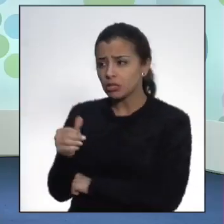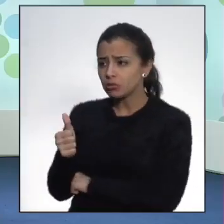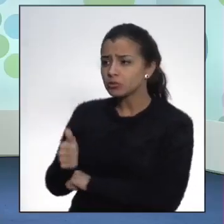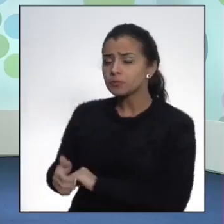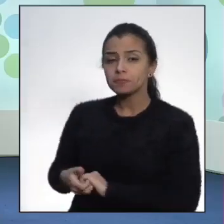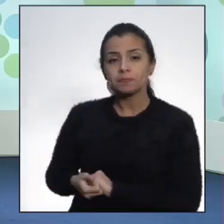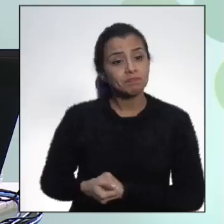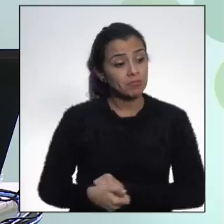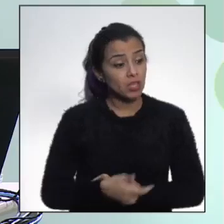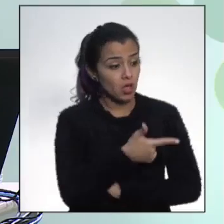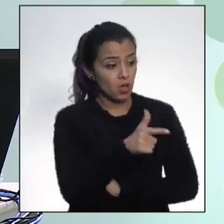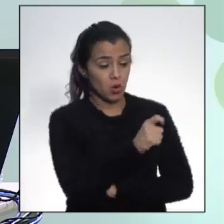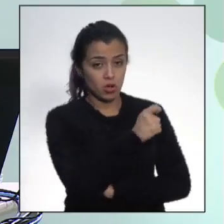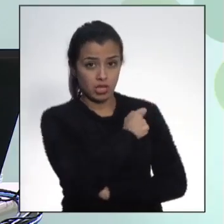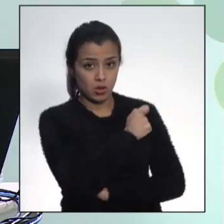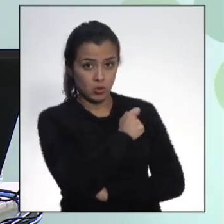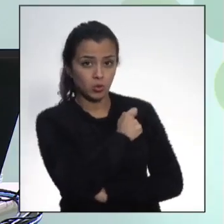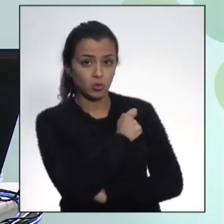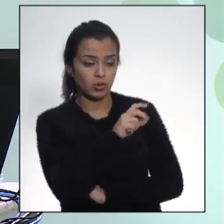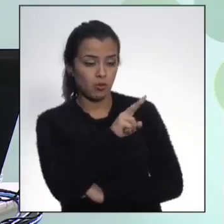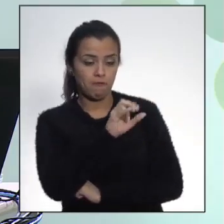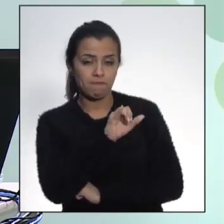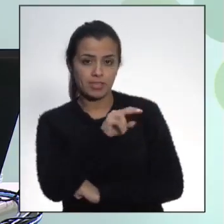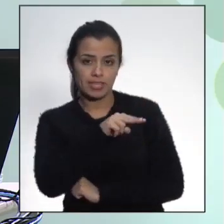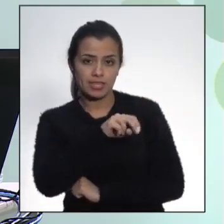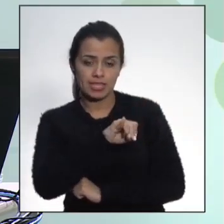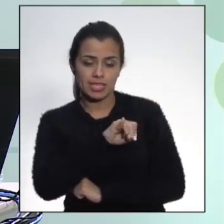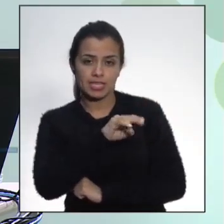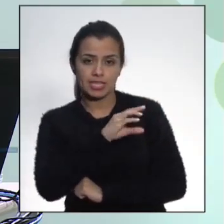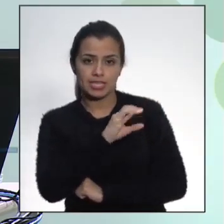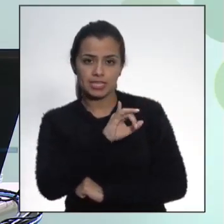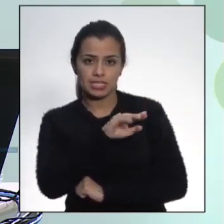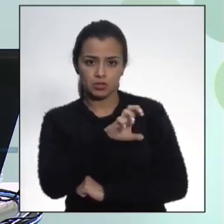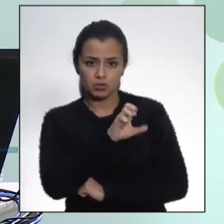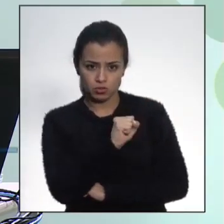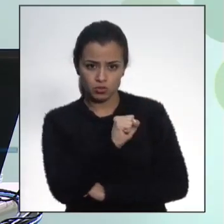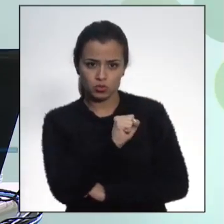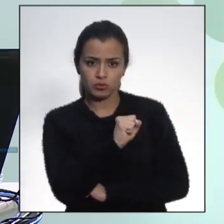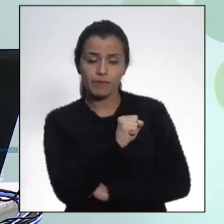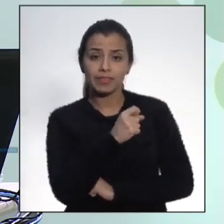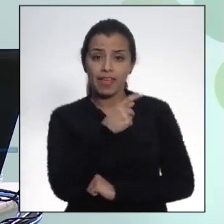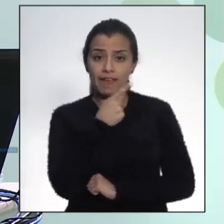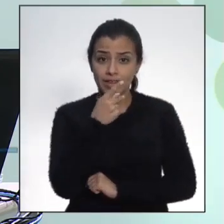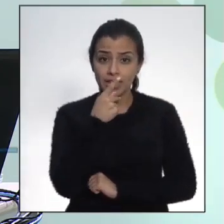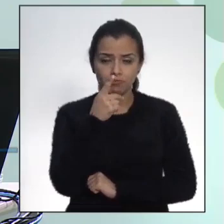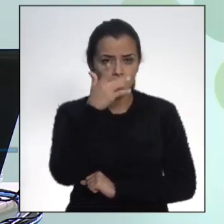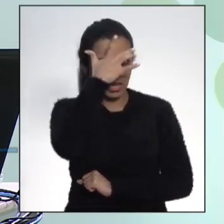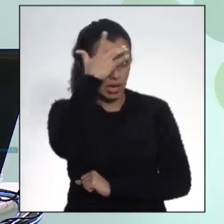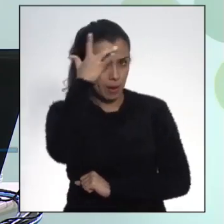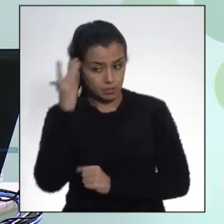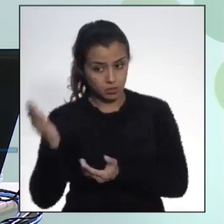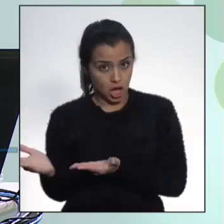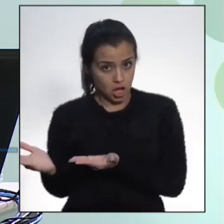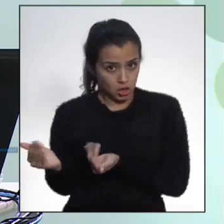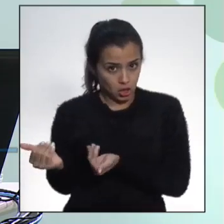Outro aluno aqui, né, o estudante, o Vinícius, ele falou assim que é uma pessoa nova, jovem, né, que